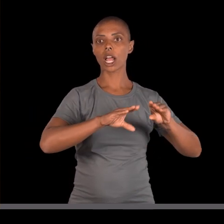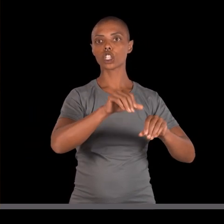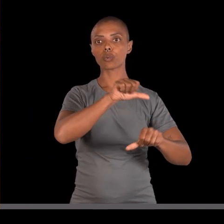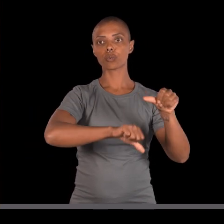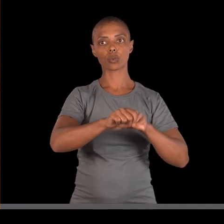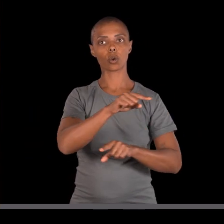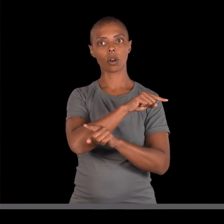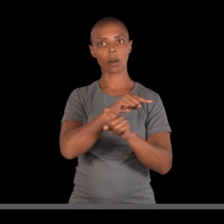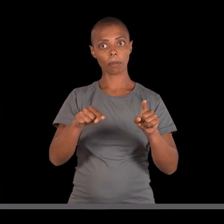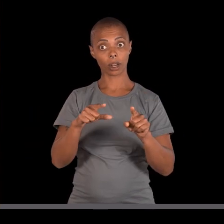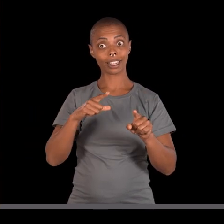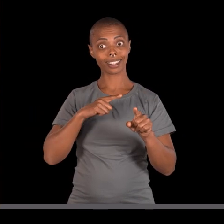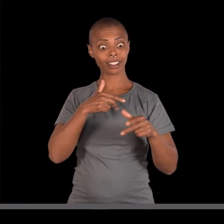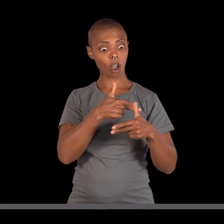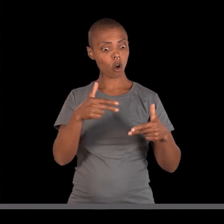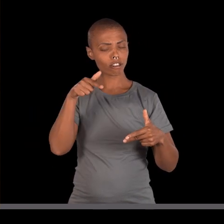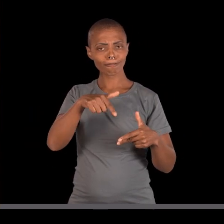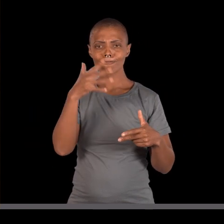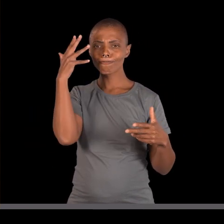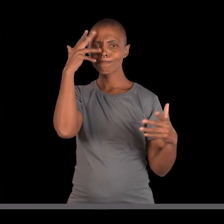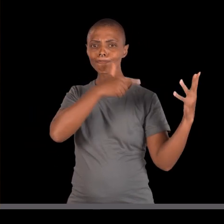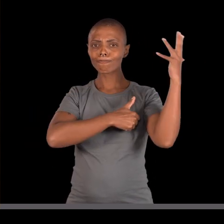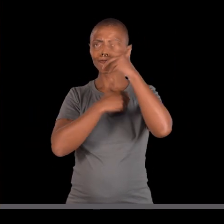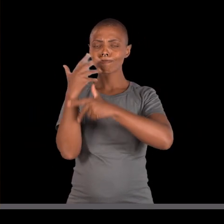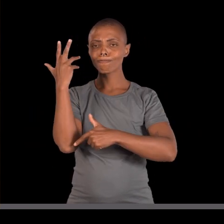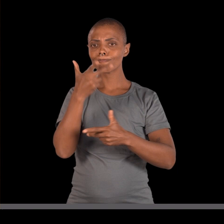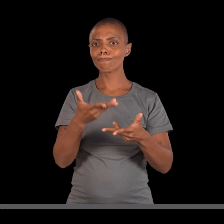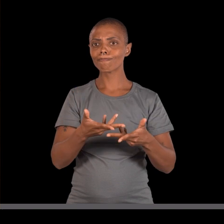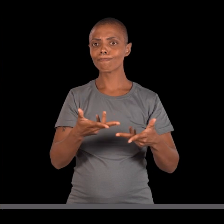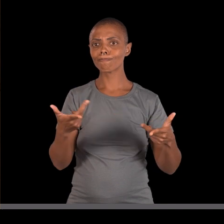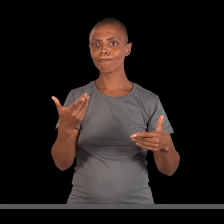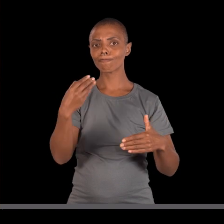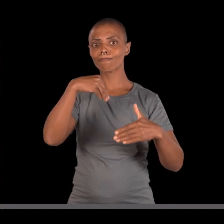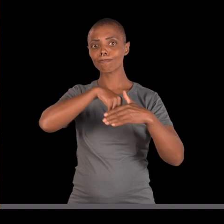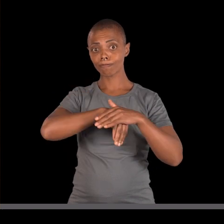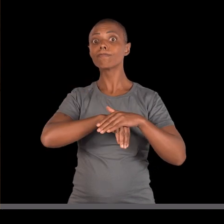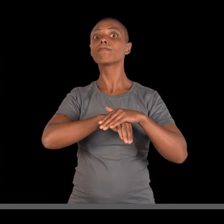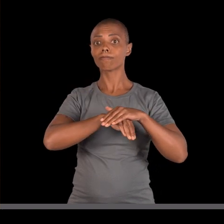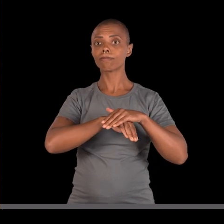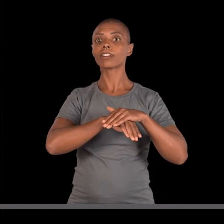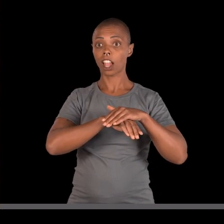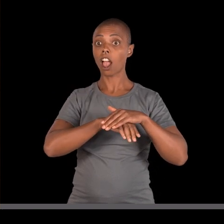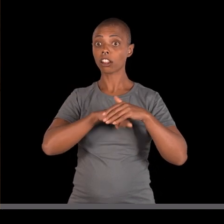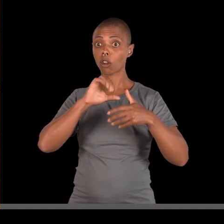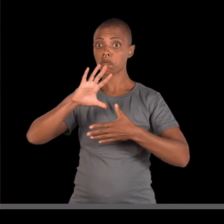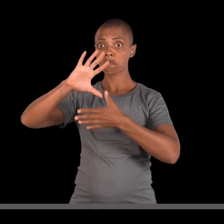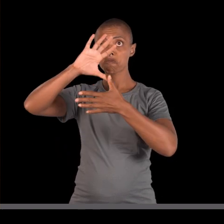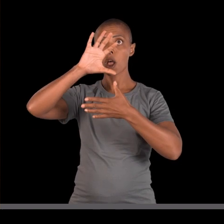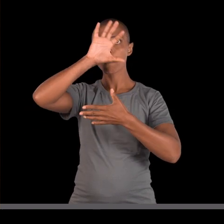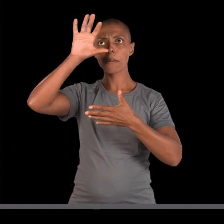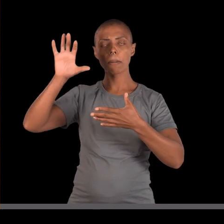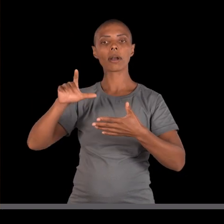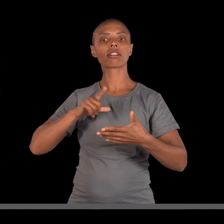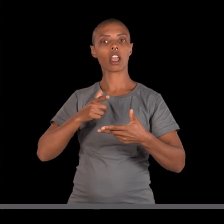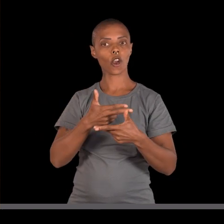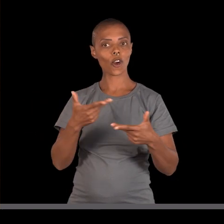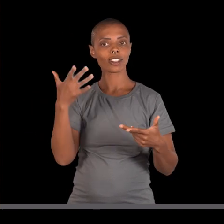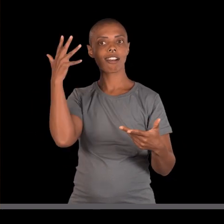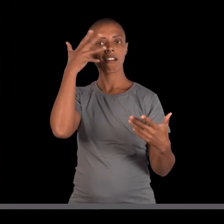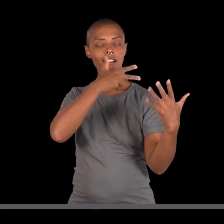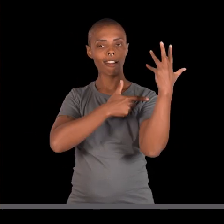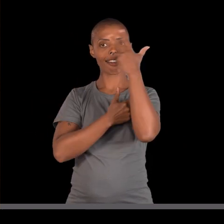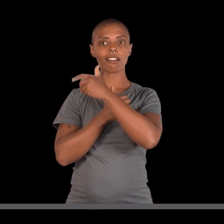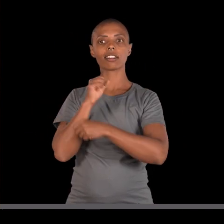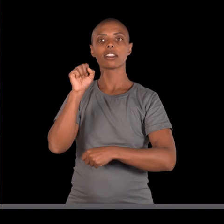humanidade. Você tem muitas belezas, muitas variedades, né, de paisagens aí no continente